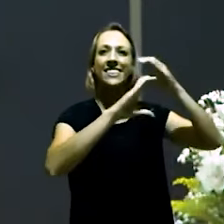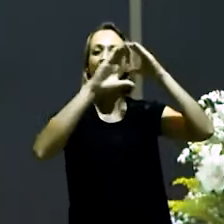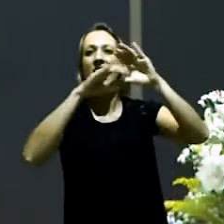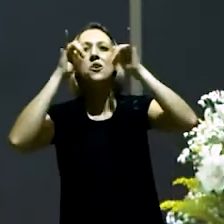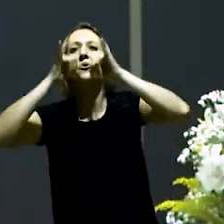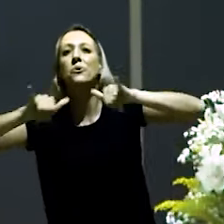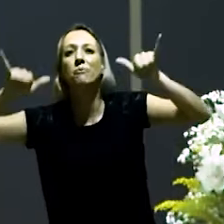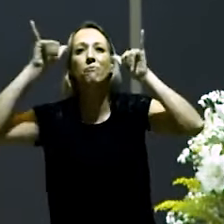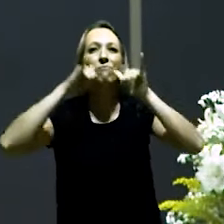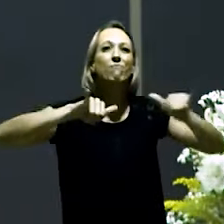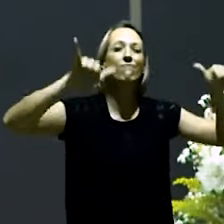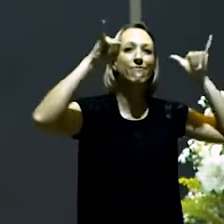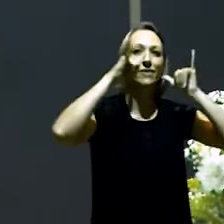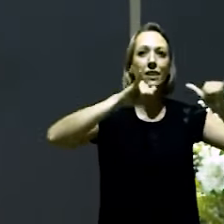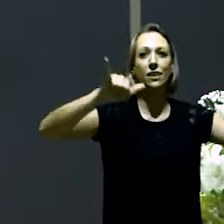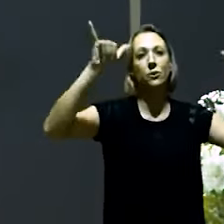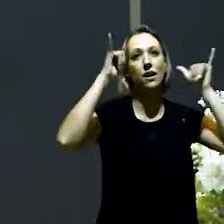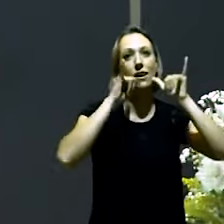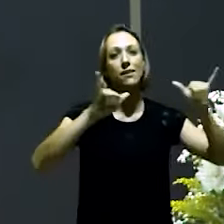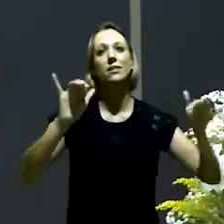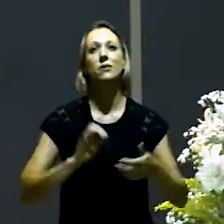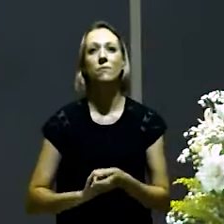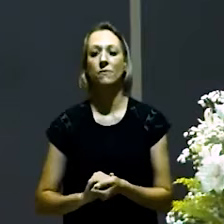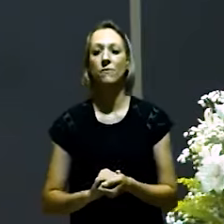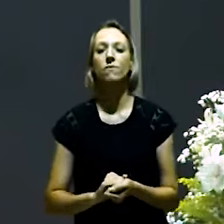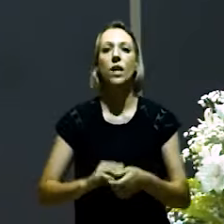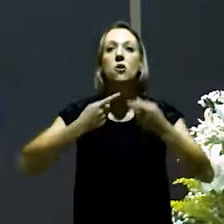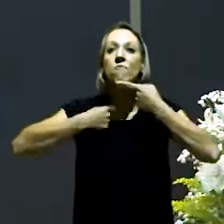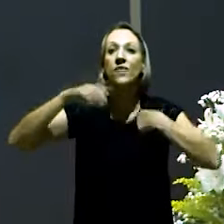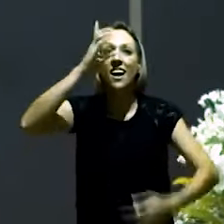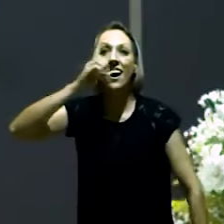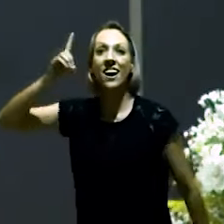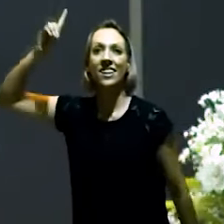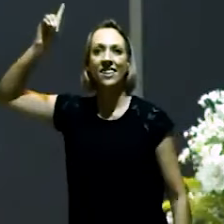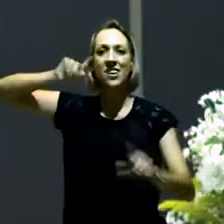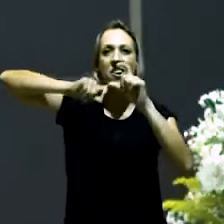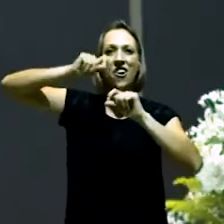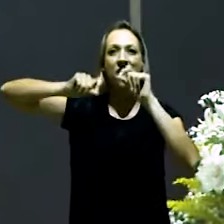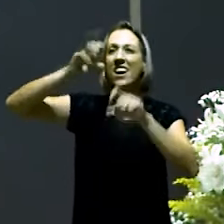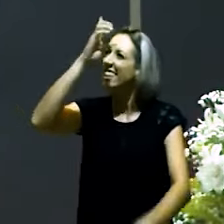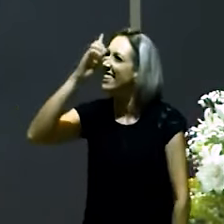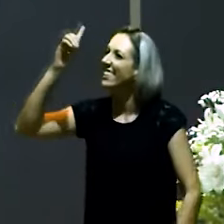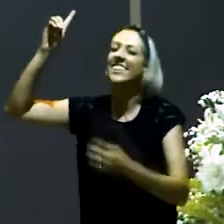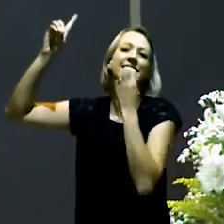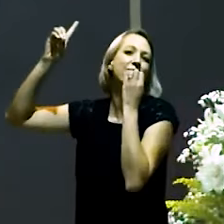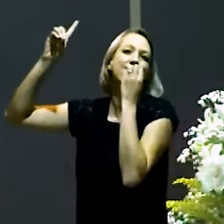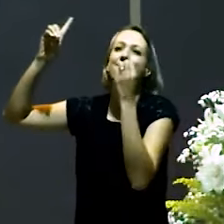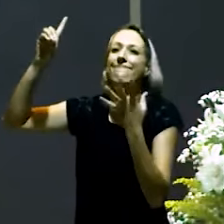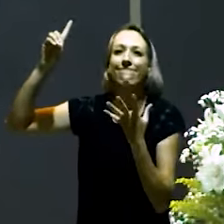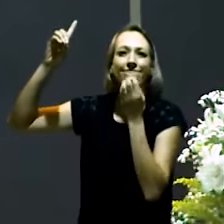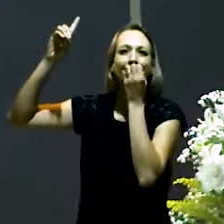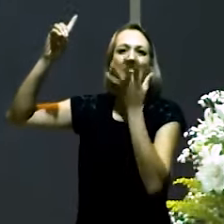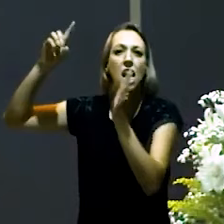maiores alturas e paz na terra, porque a vontade de Deus é boa para com os homens, e se revelou